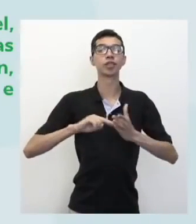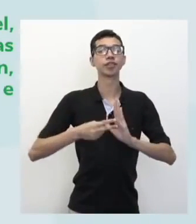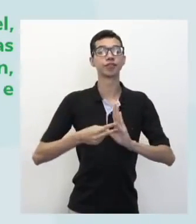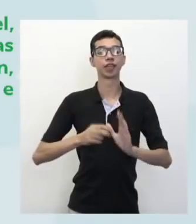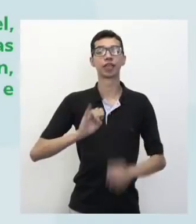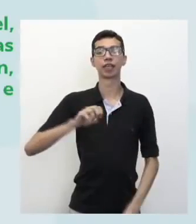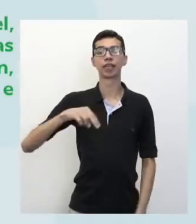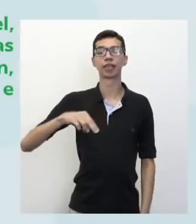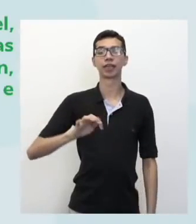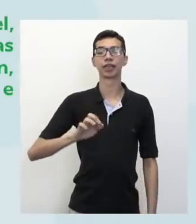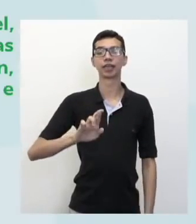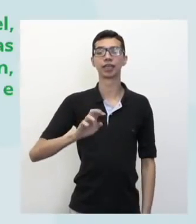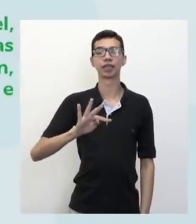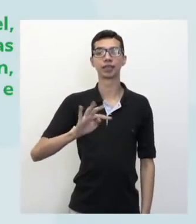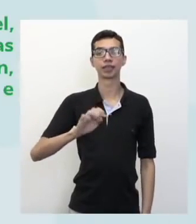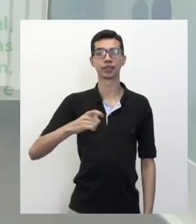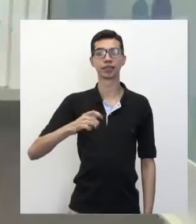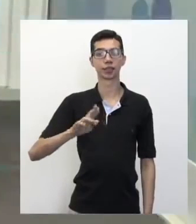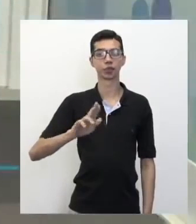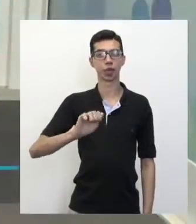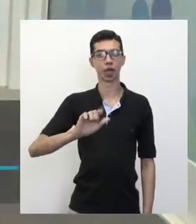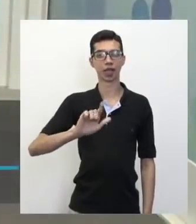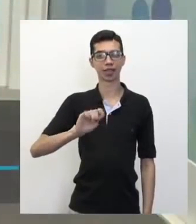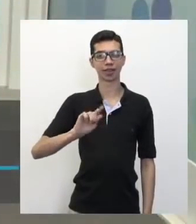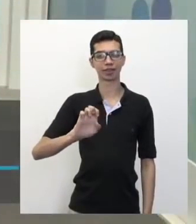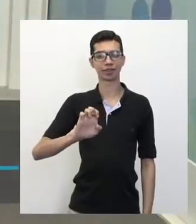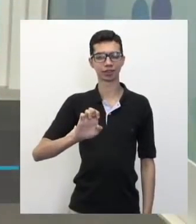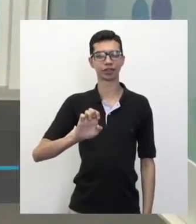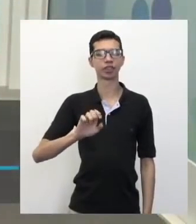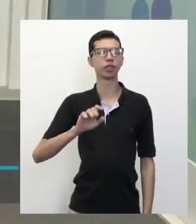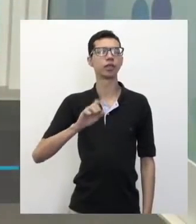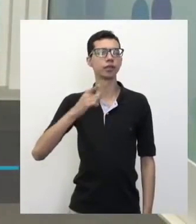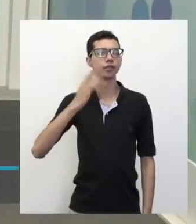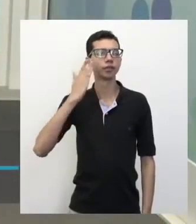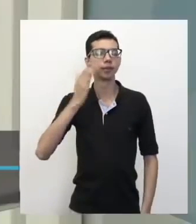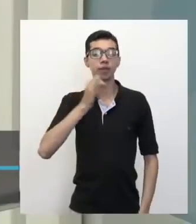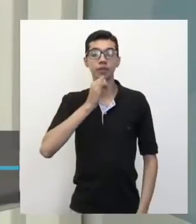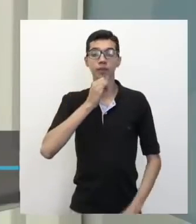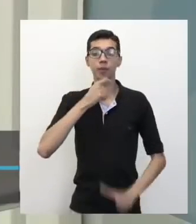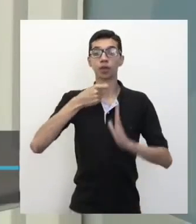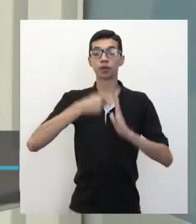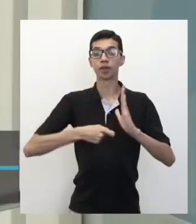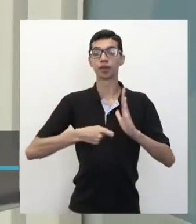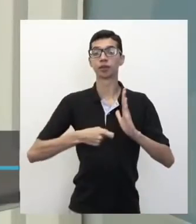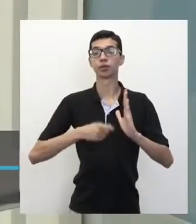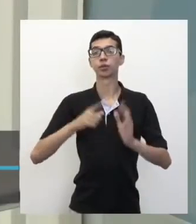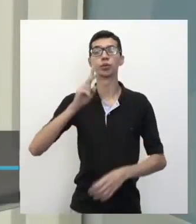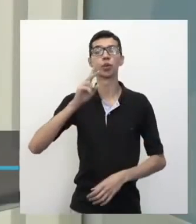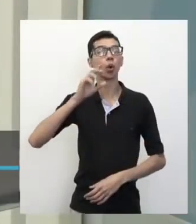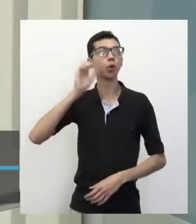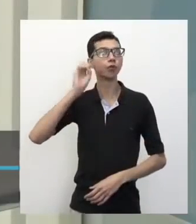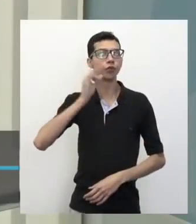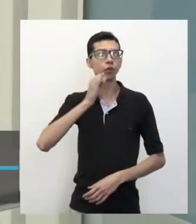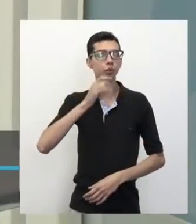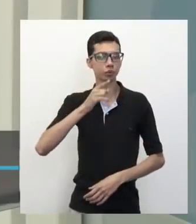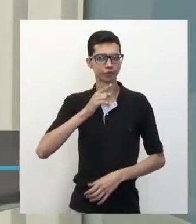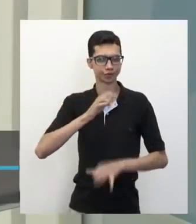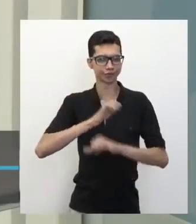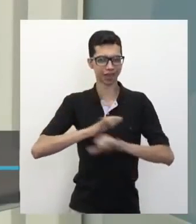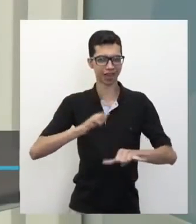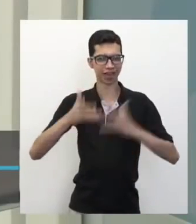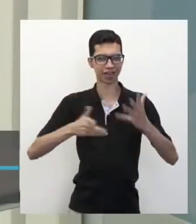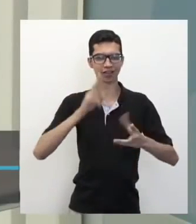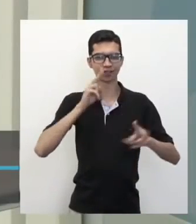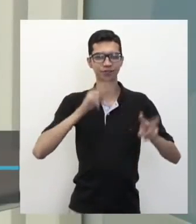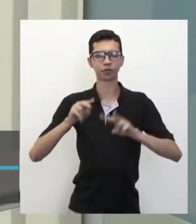que eles colocaram? Faz com quais textos? Você, quando ouviu, você lembrou de quais textos? Então, o primeiro deles,